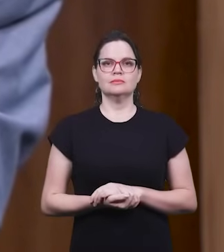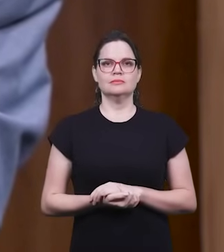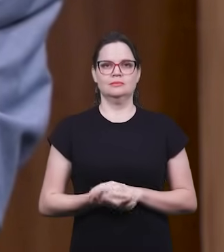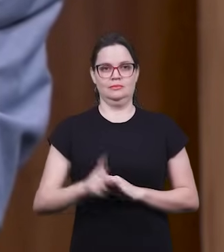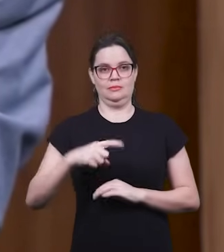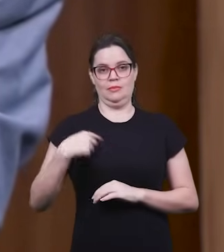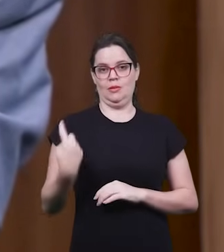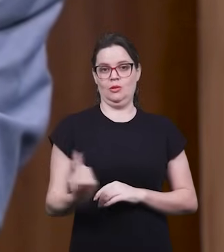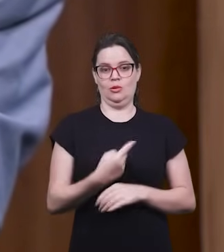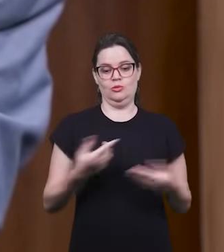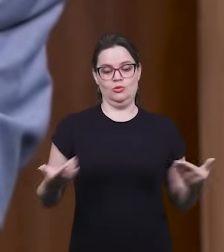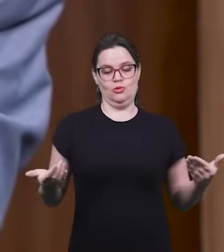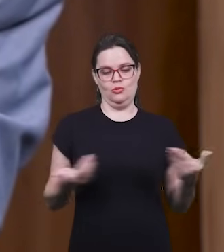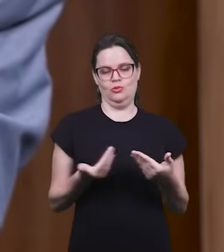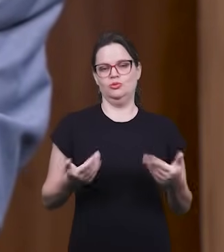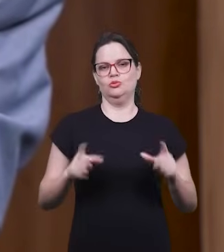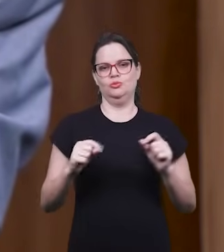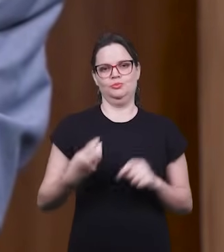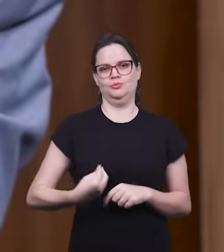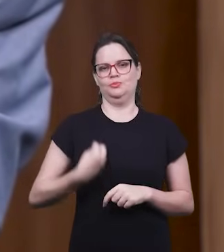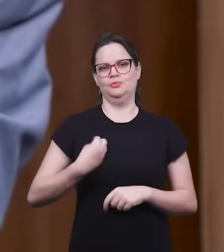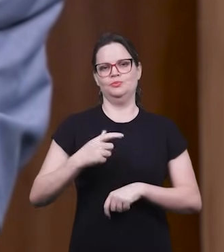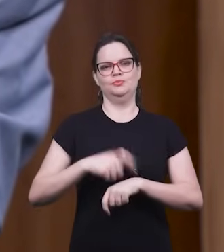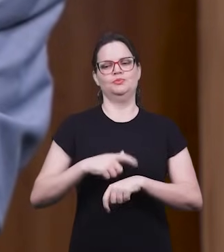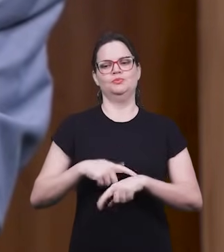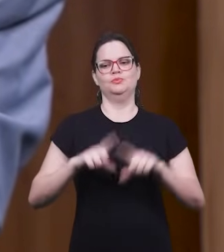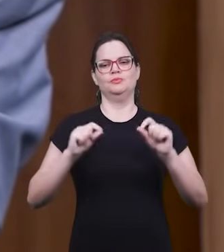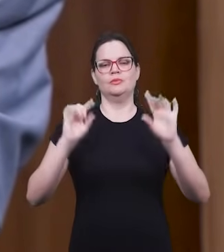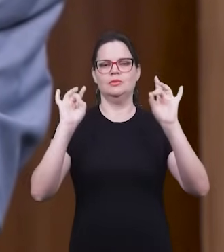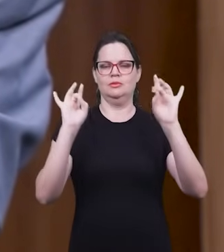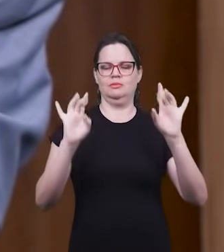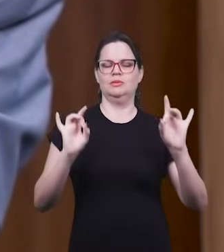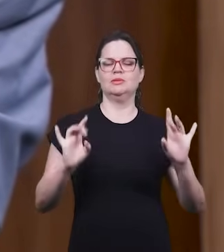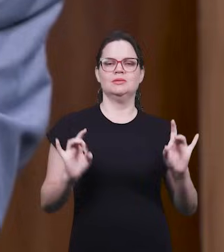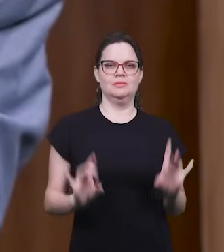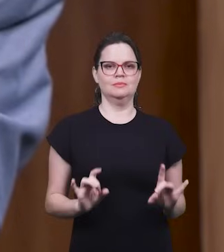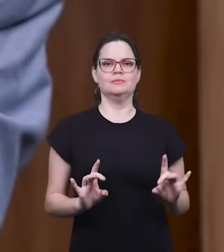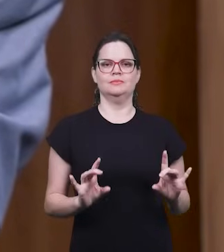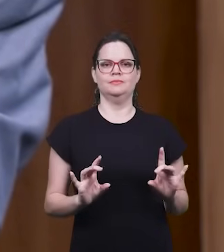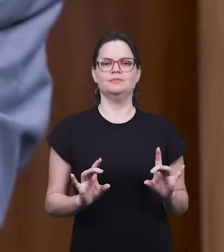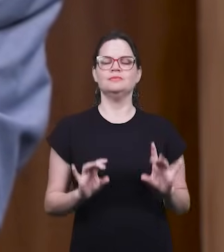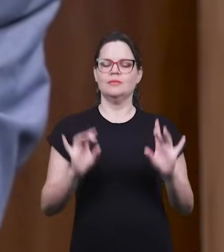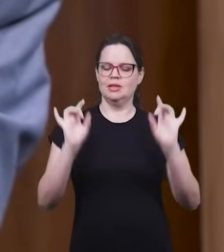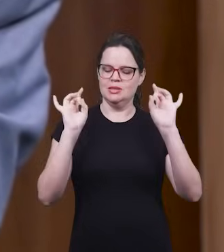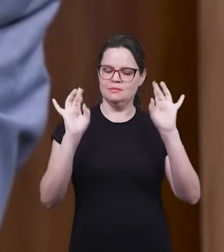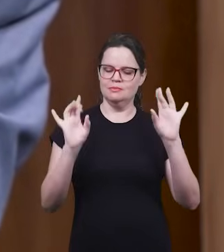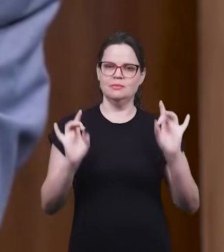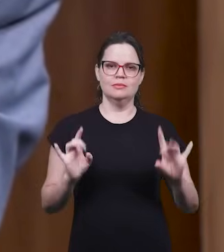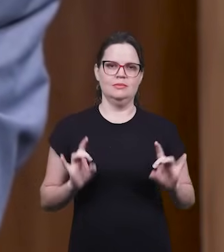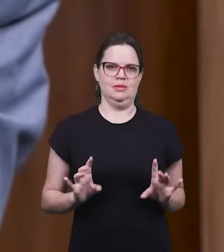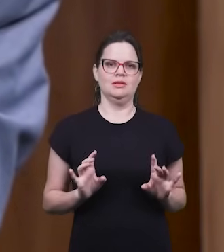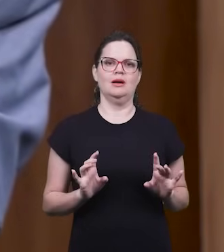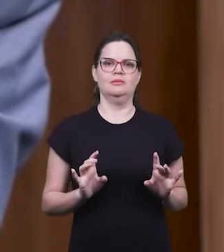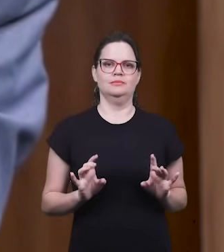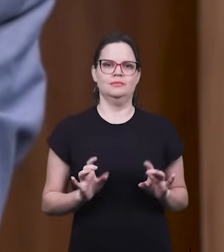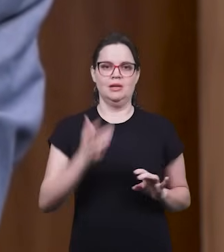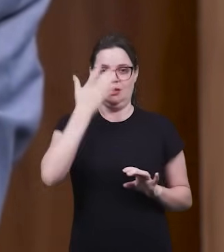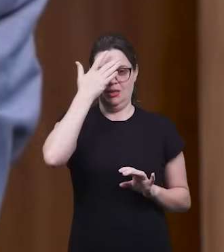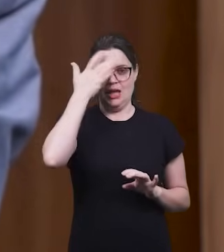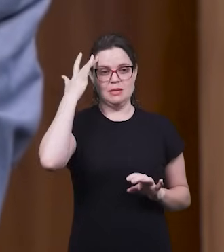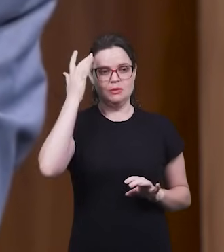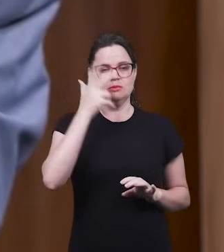Nós estamos vivendo um momento muito especial na economia de Deus. As pessoas não estão entendendo.